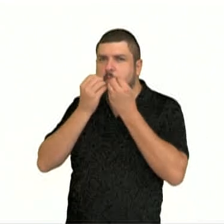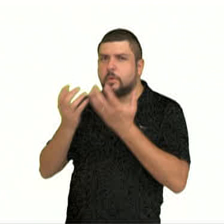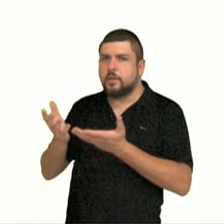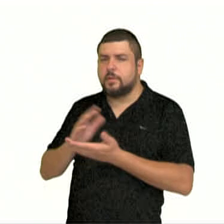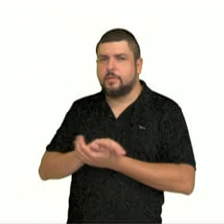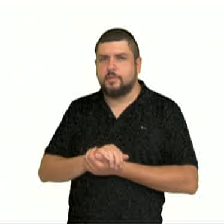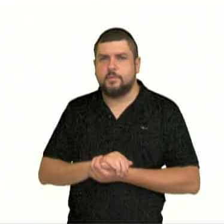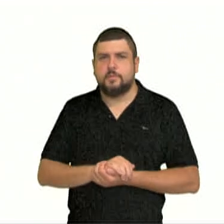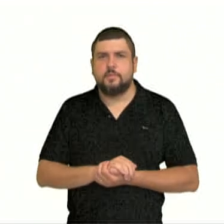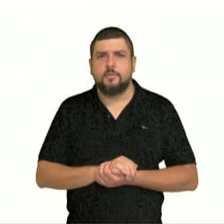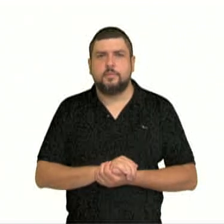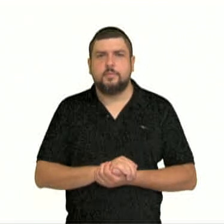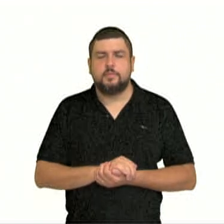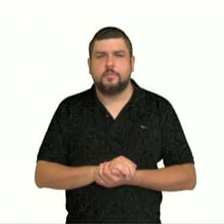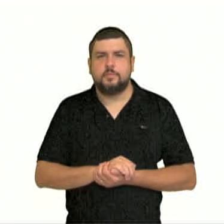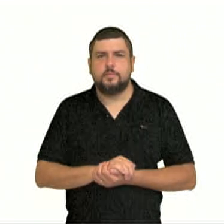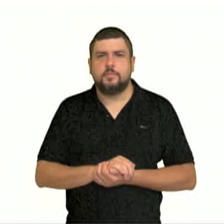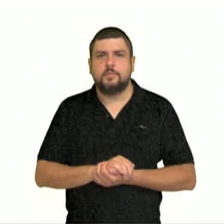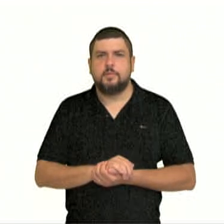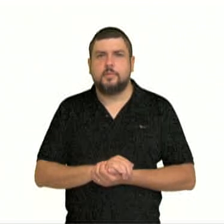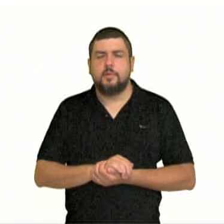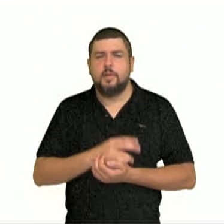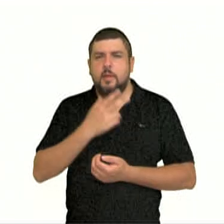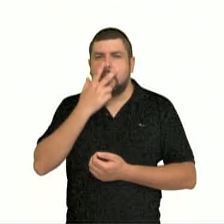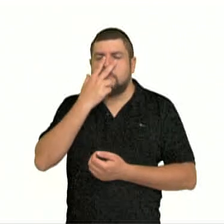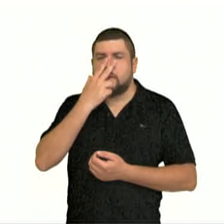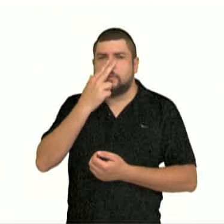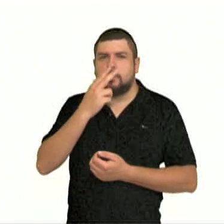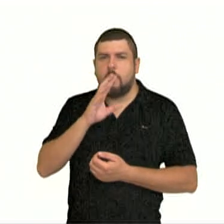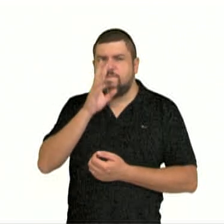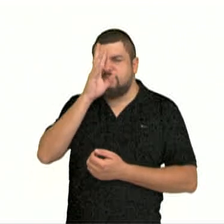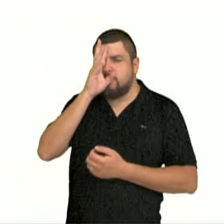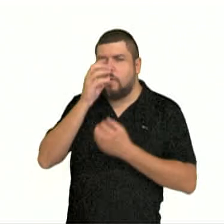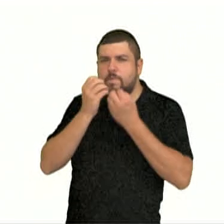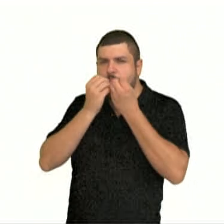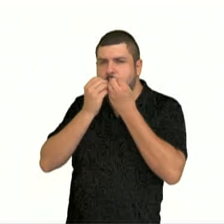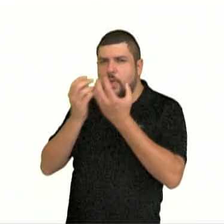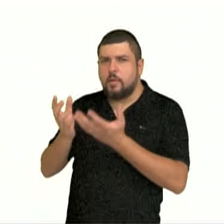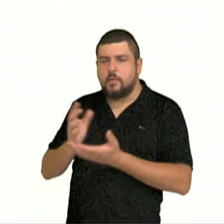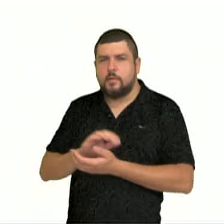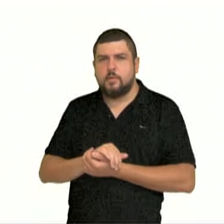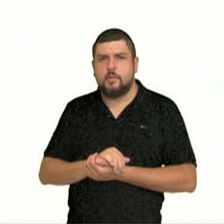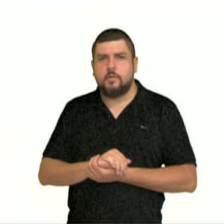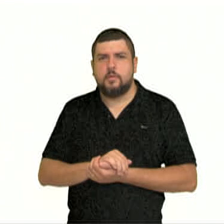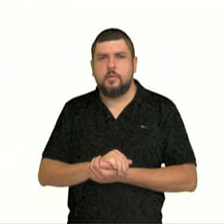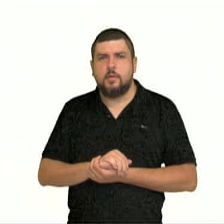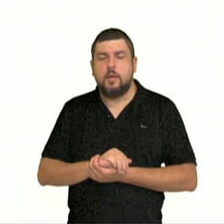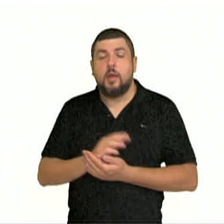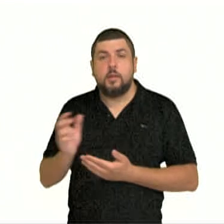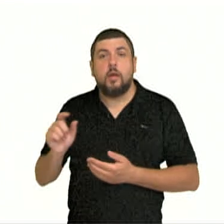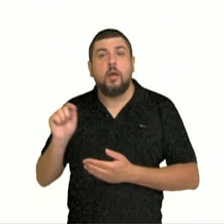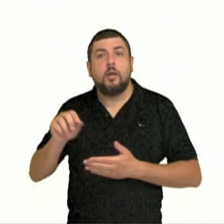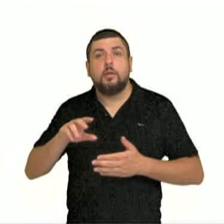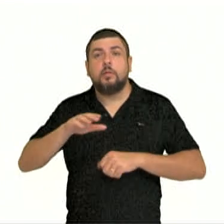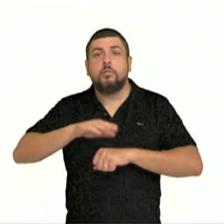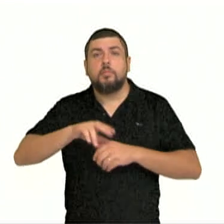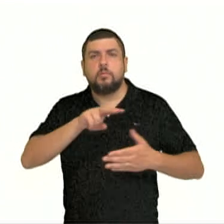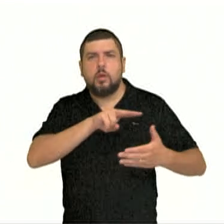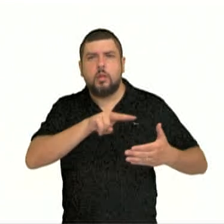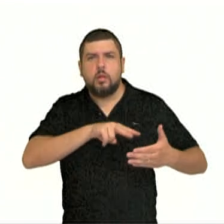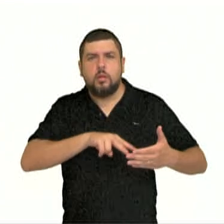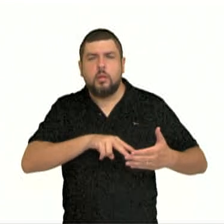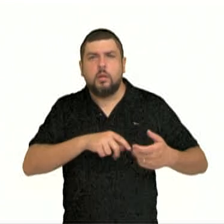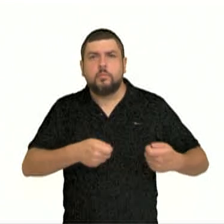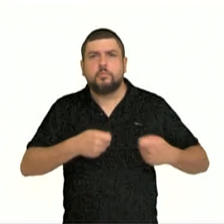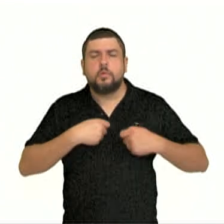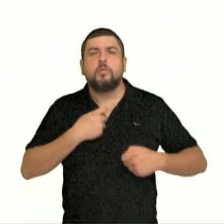como termina. Famoso contar o fim do filme. E deixando o leitor com vontade de ler o texto. Olha